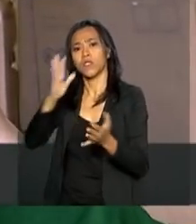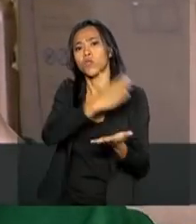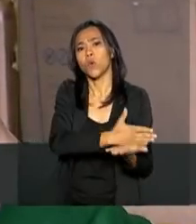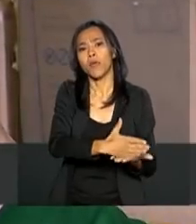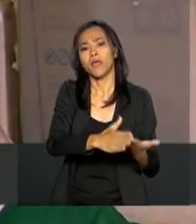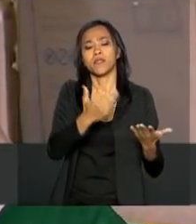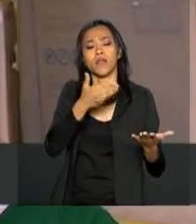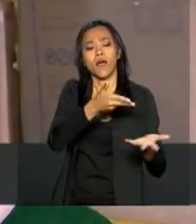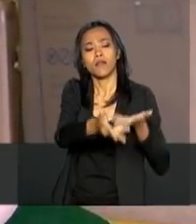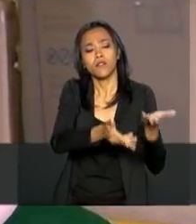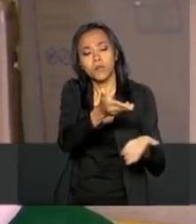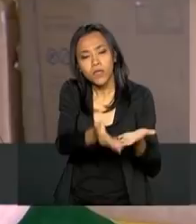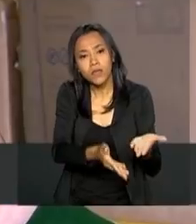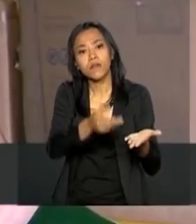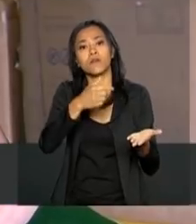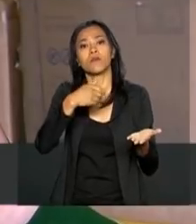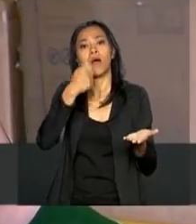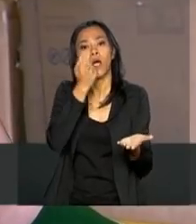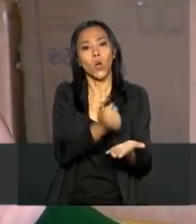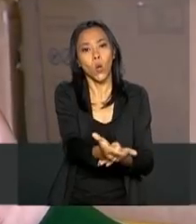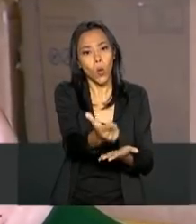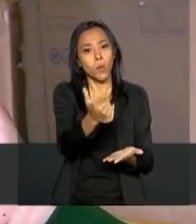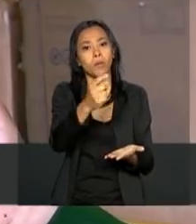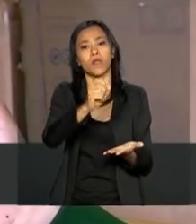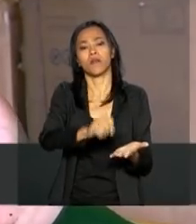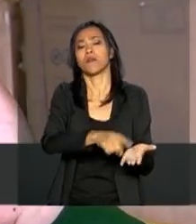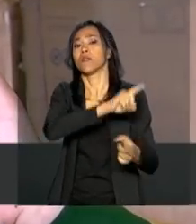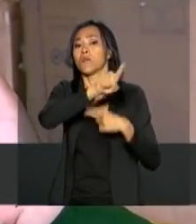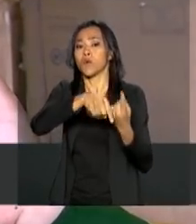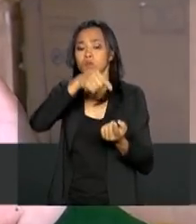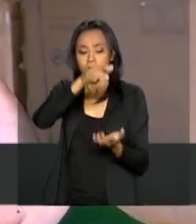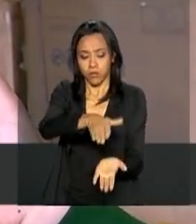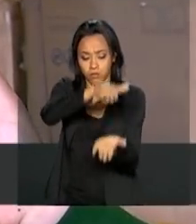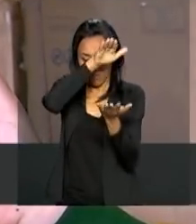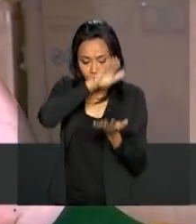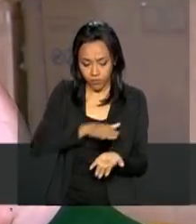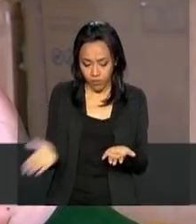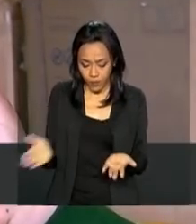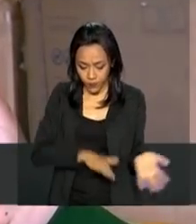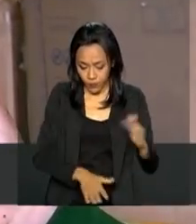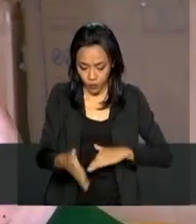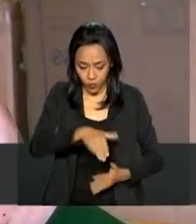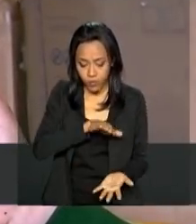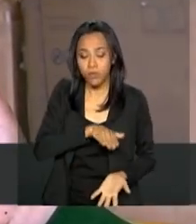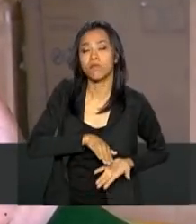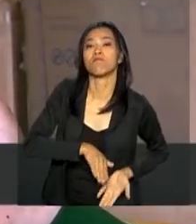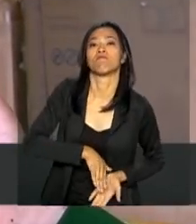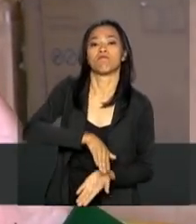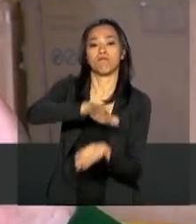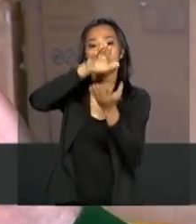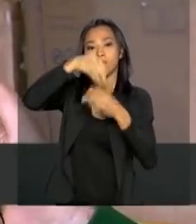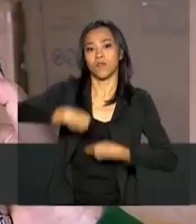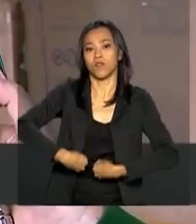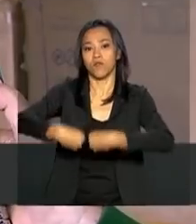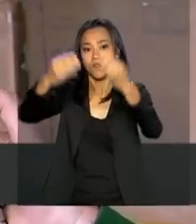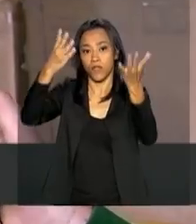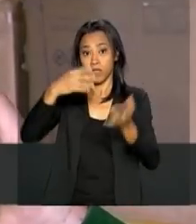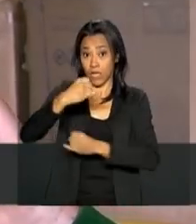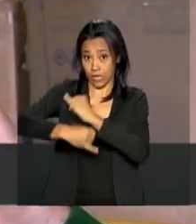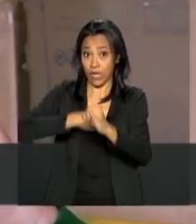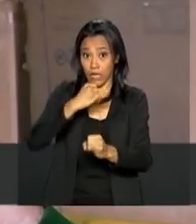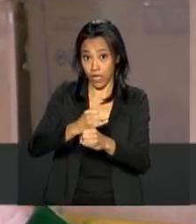atendimento na agência, desde a compra do cliente, a postagem, né, o cliente compra na internet, o nosso cliente, que é